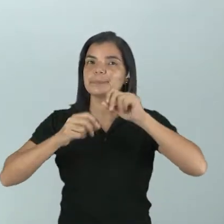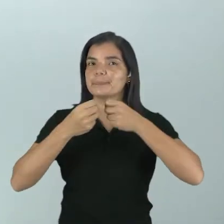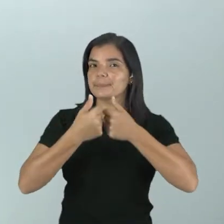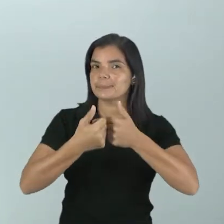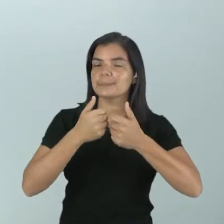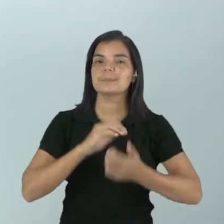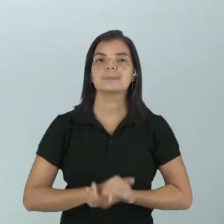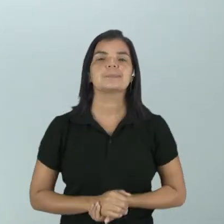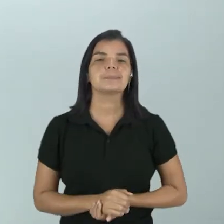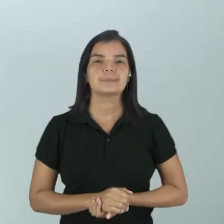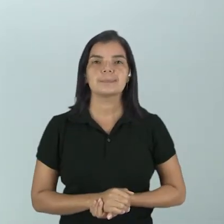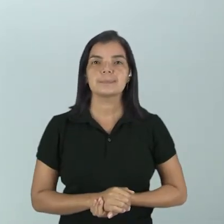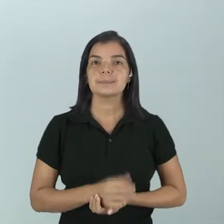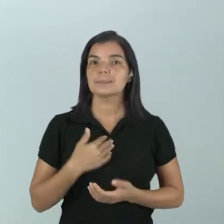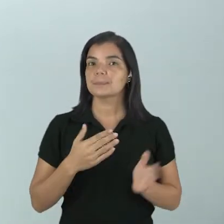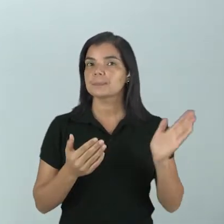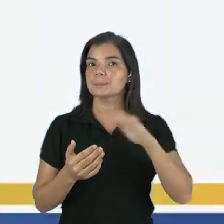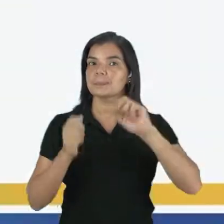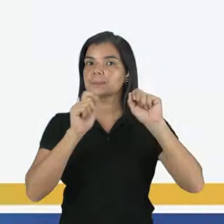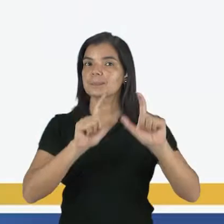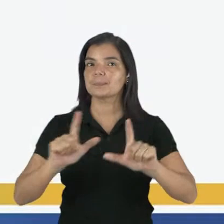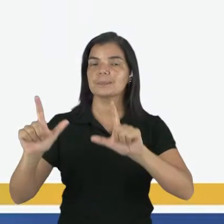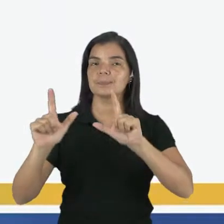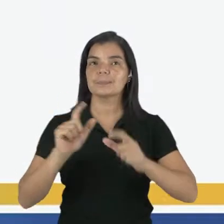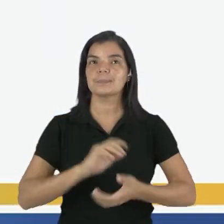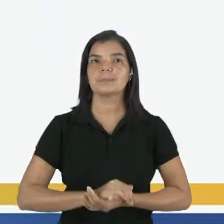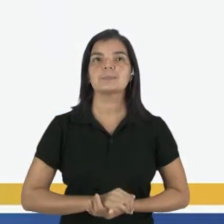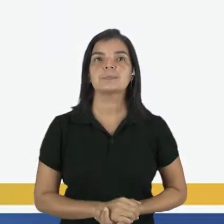bom? Vamos comigo aqui na telinha.